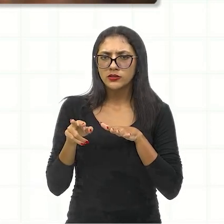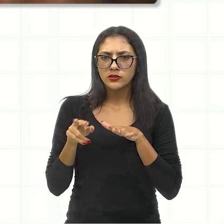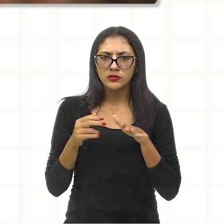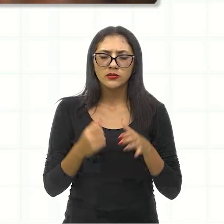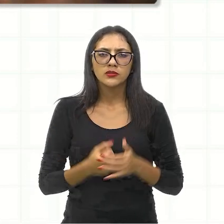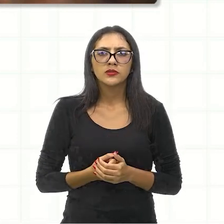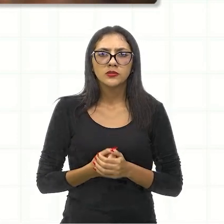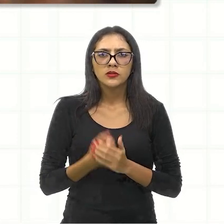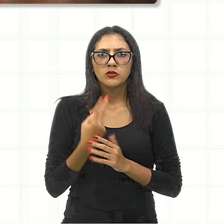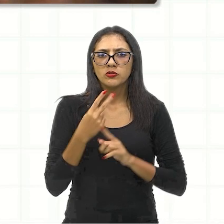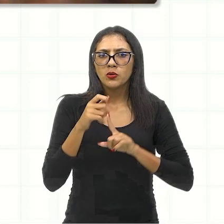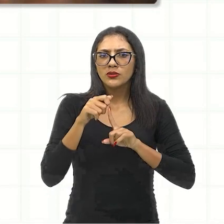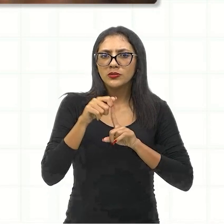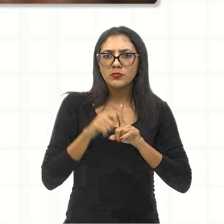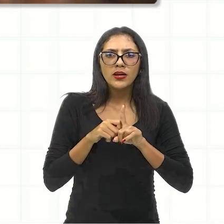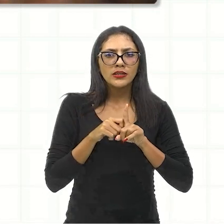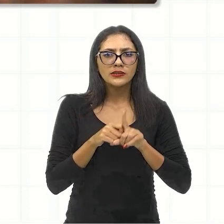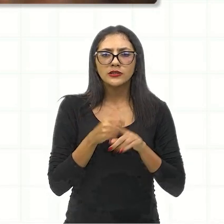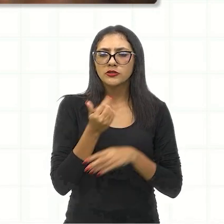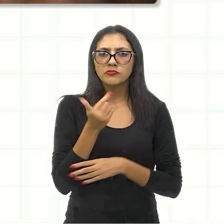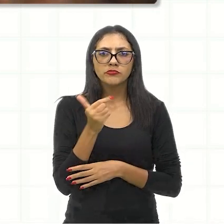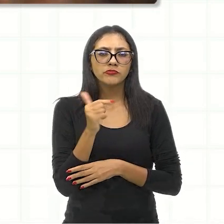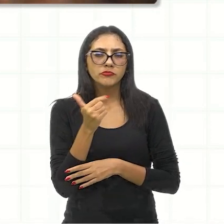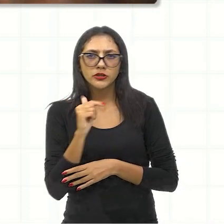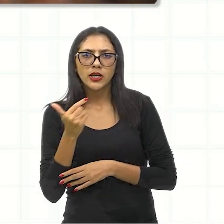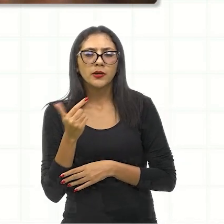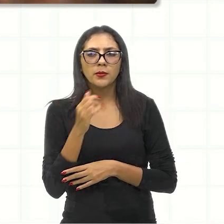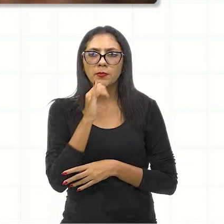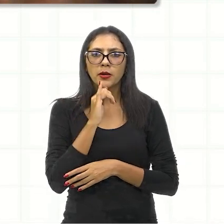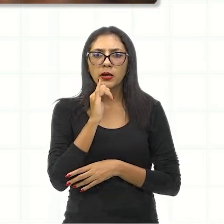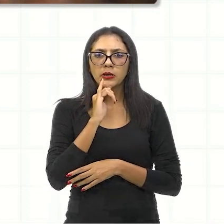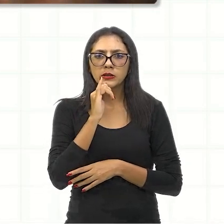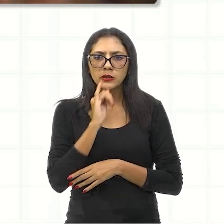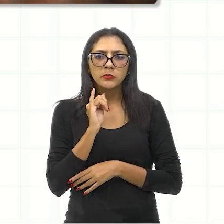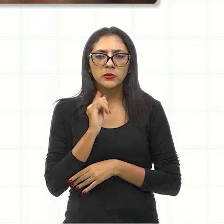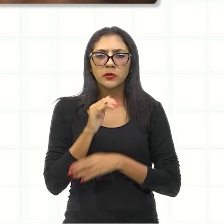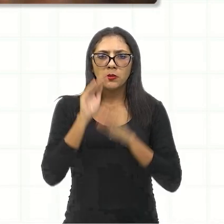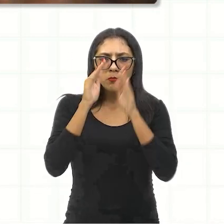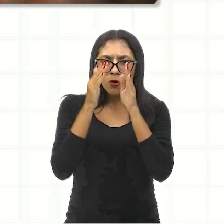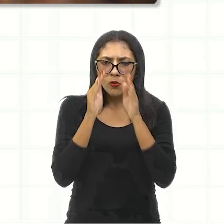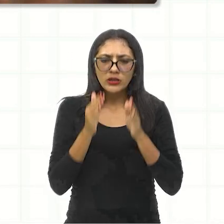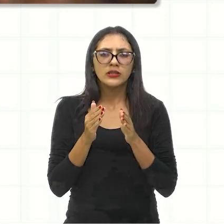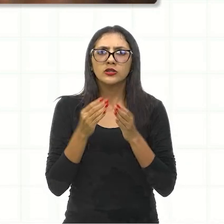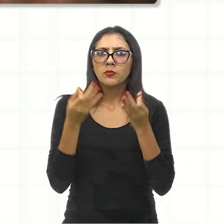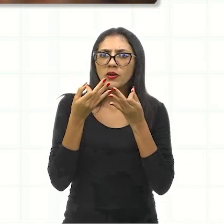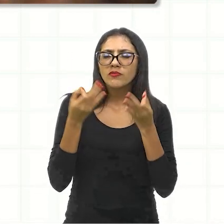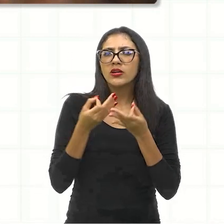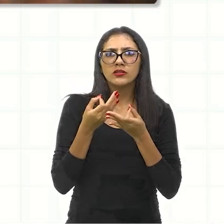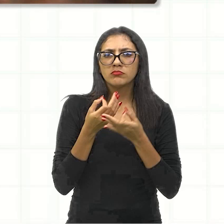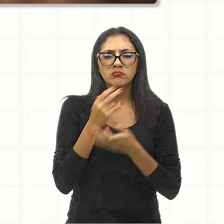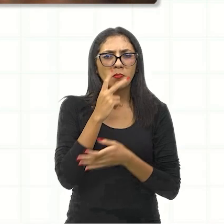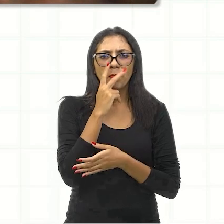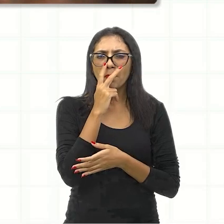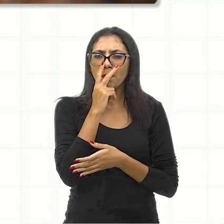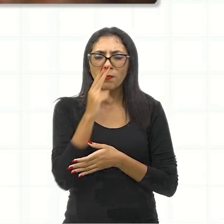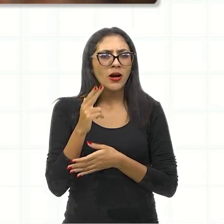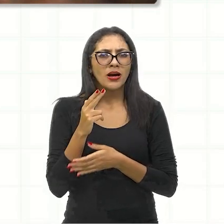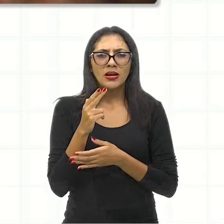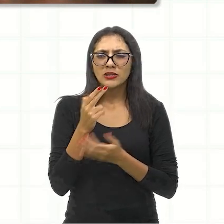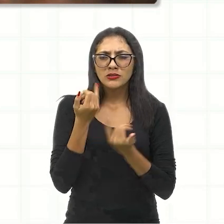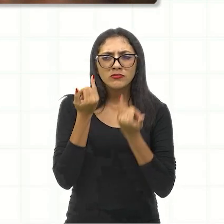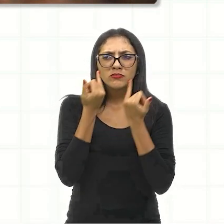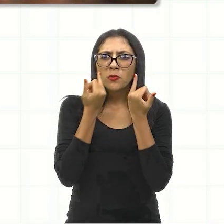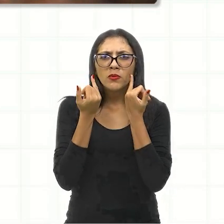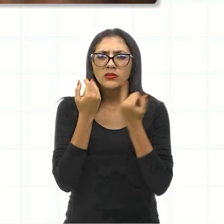não tem os traços do corpo definidos, né? Como a gente pode visualizar aí na nossa imagem, a gente não consegue ainda